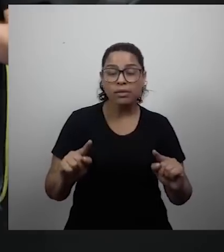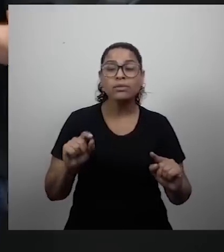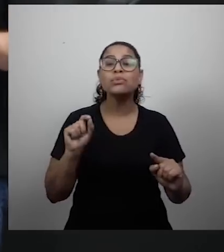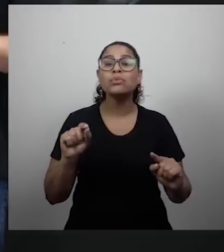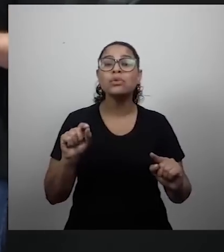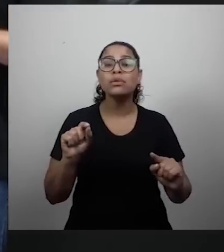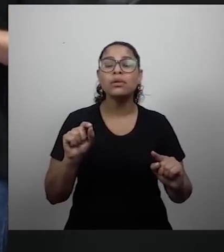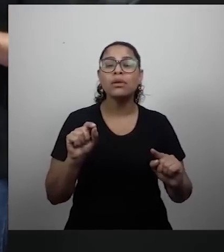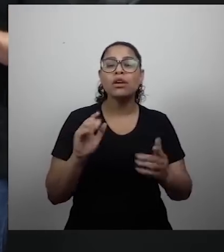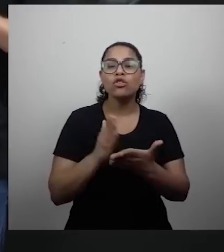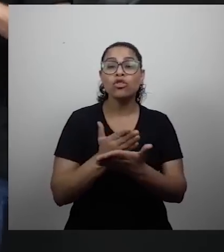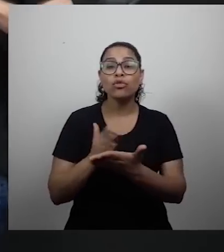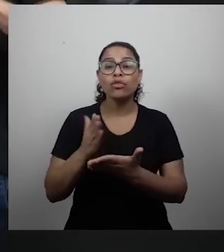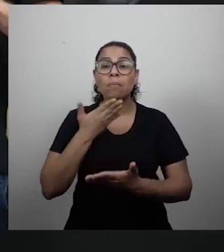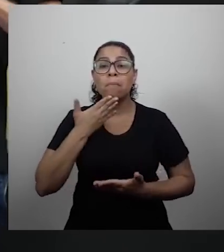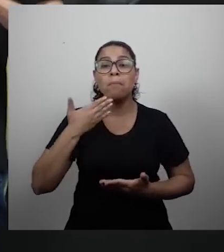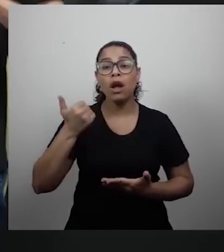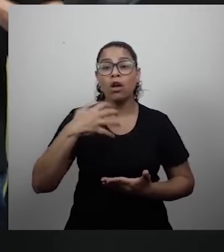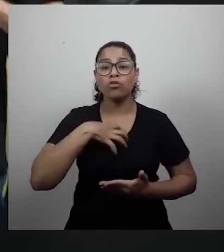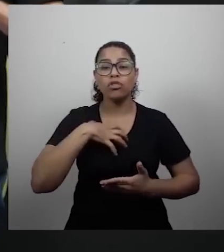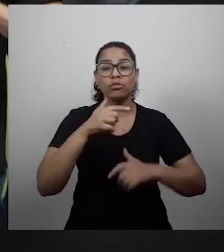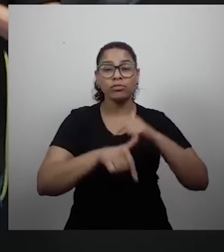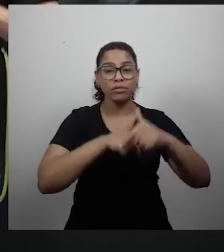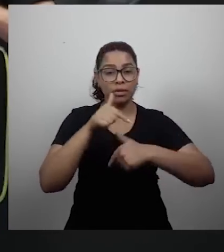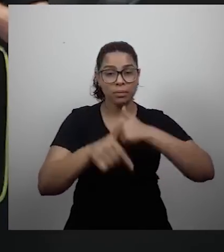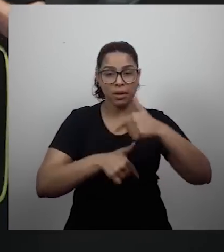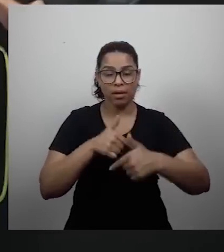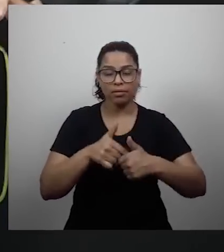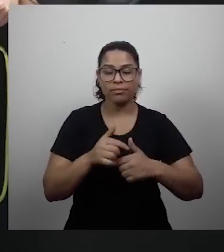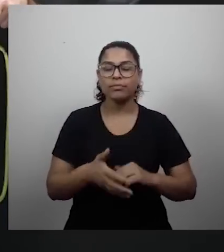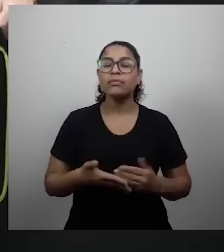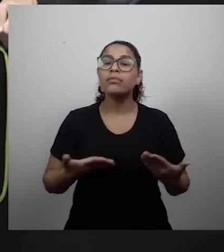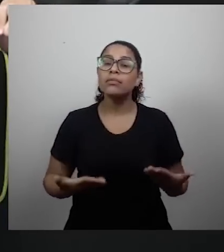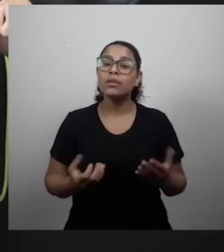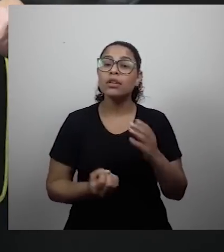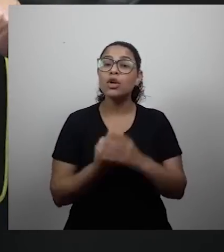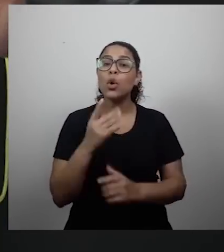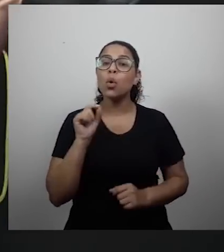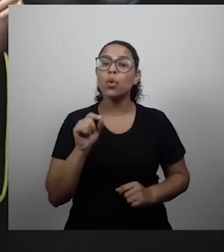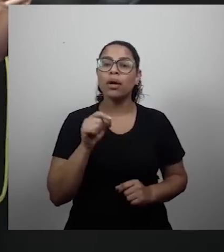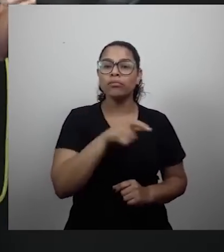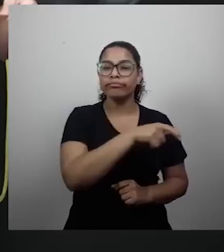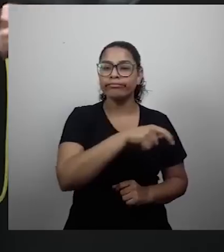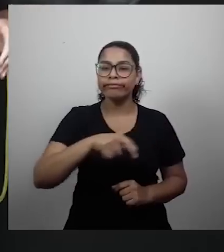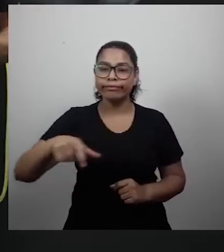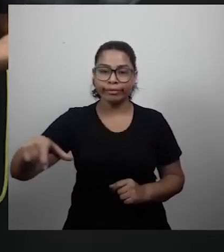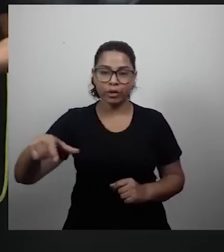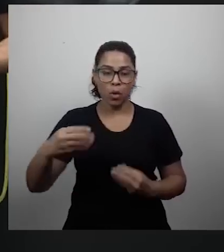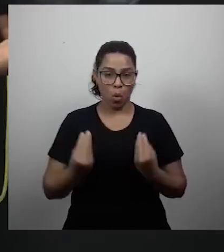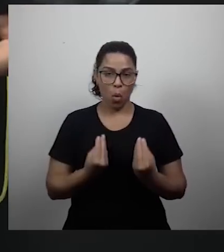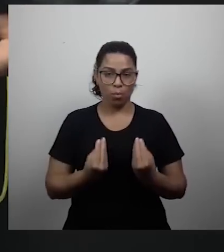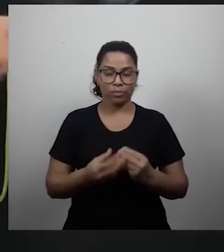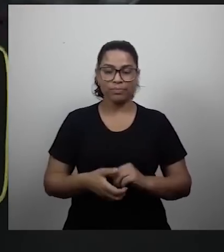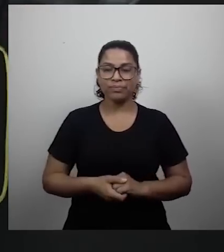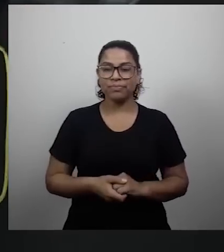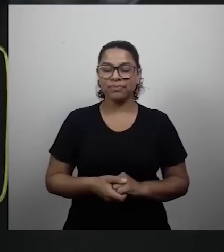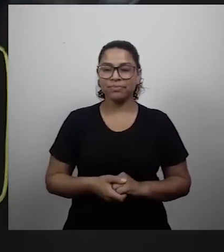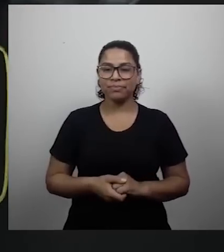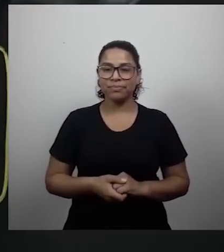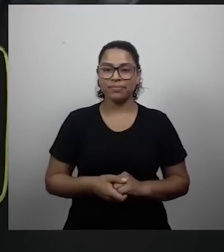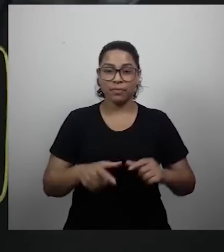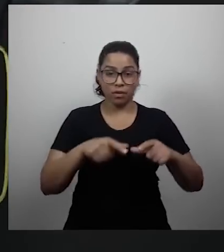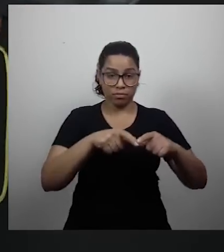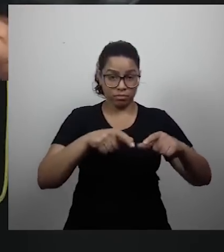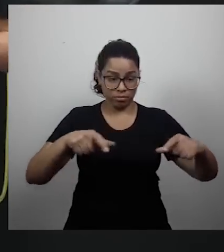Mas veja, na indústria, por exemplo, surgiu a ideia de linha de produção. Linha de produção é o seguinte, tem esse nome, né, porque é